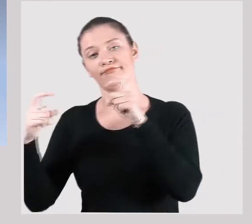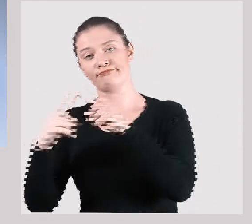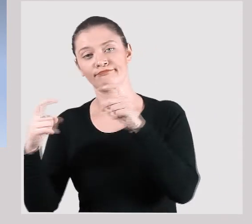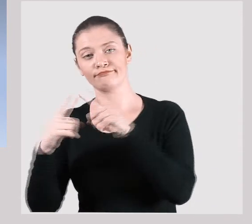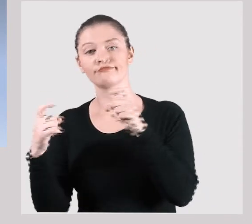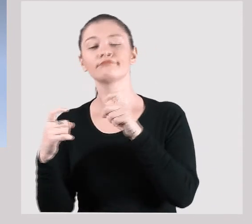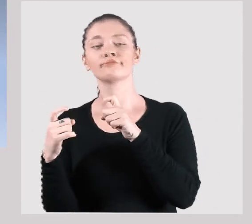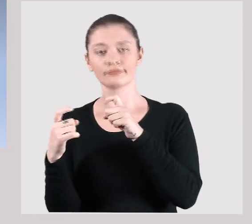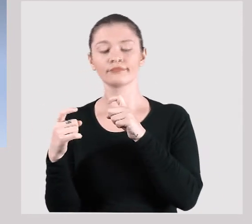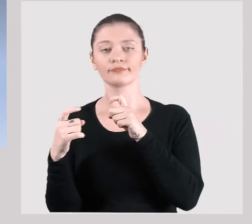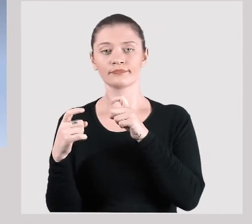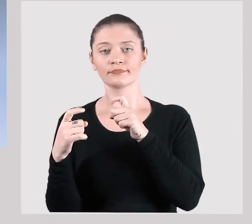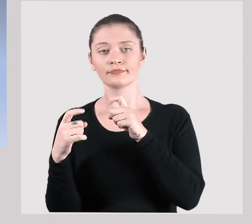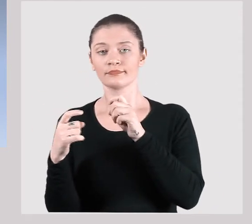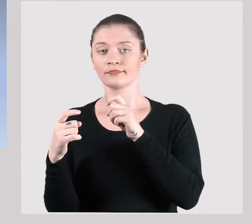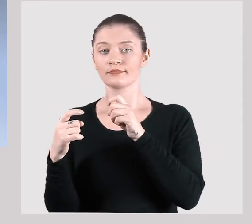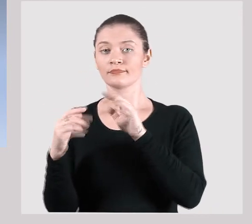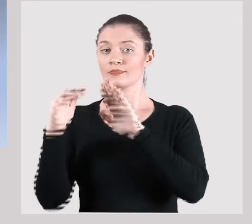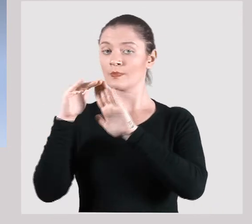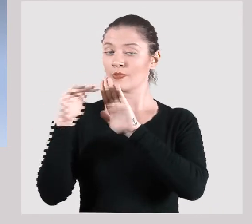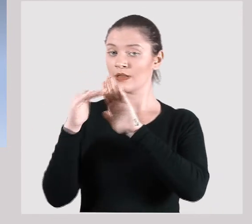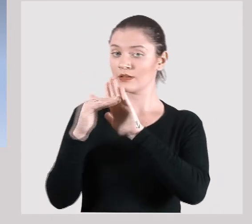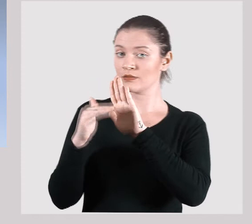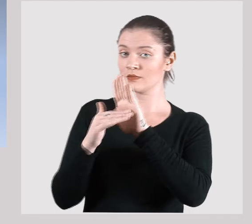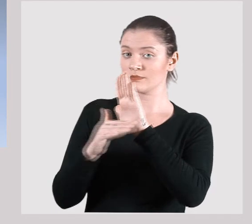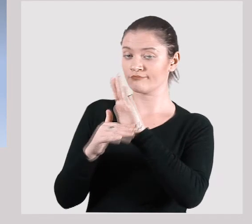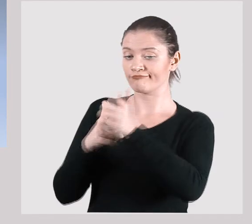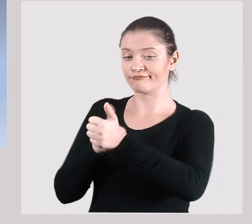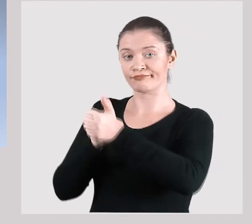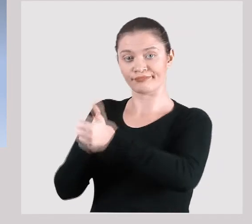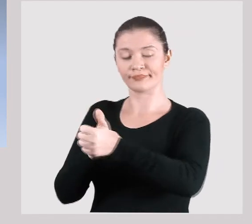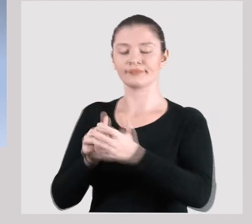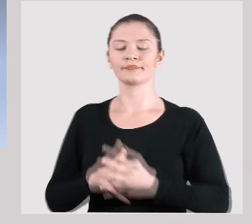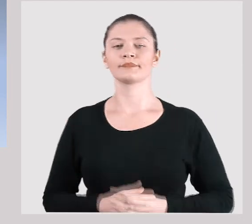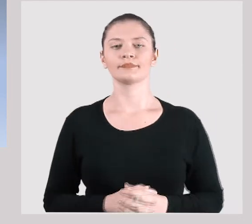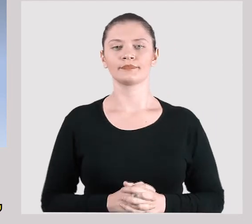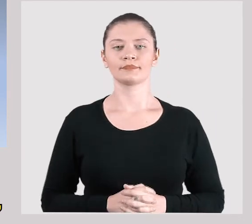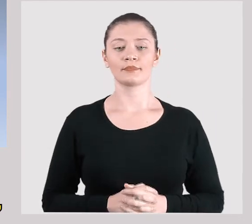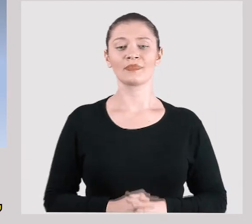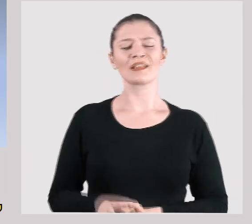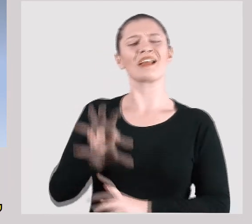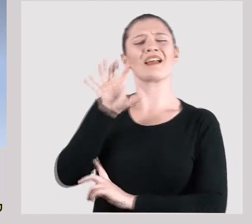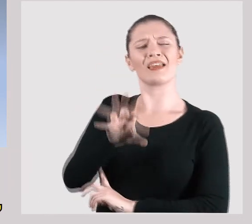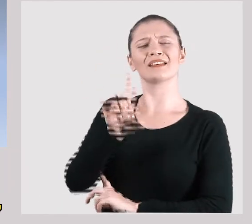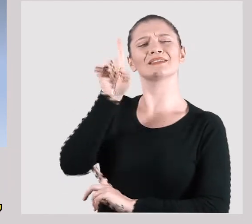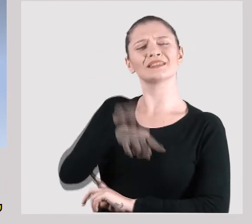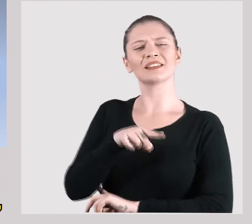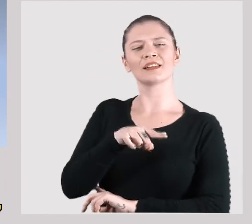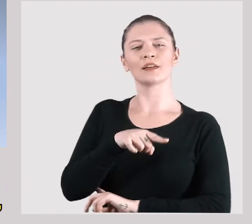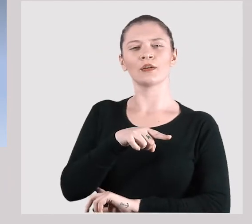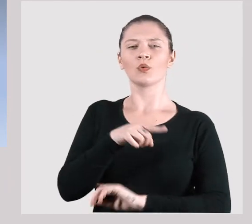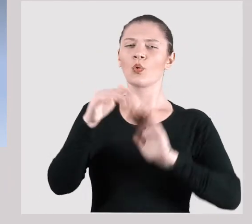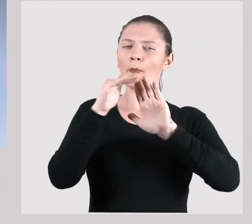questão das diretrizes do WPATH. Então, a ICERI é um repositório de